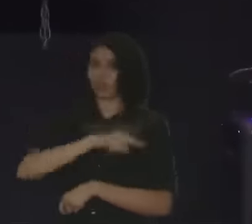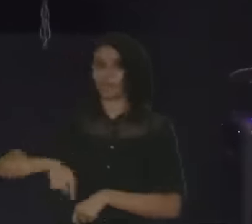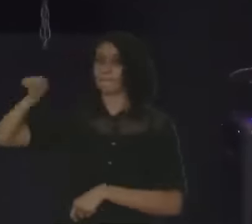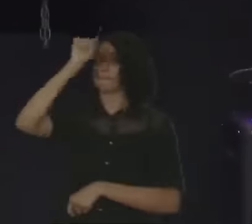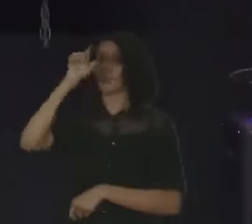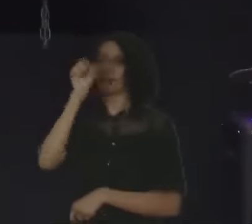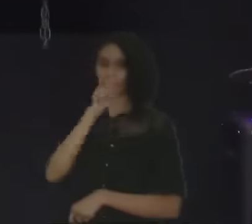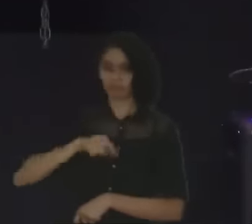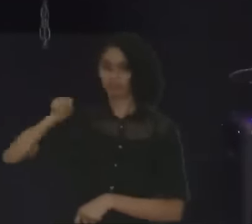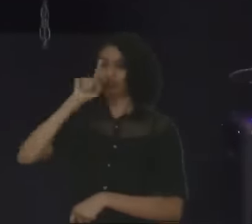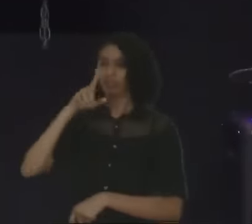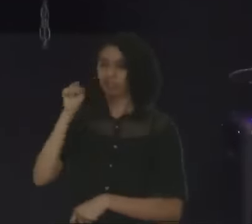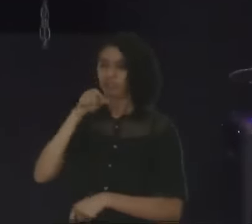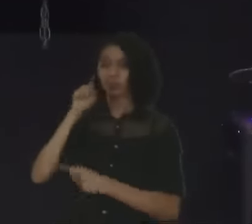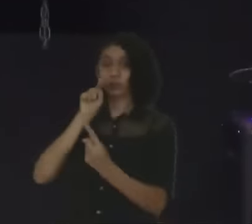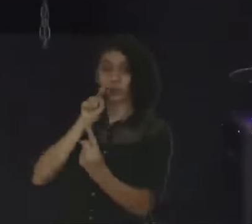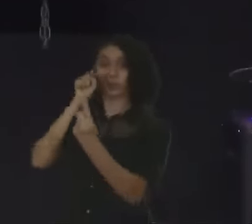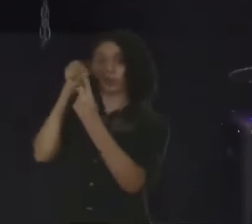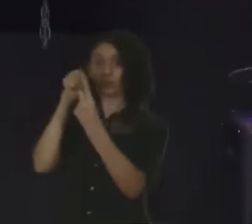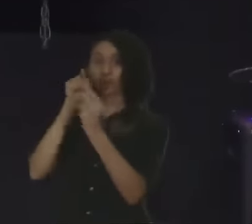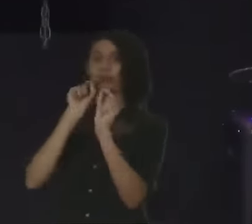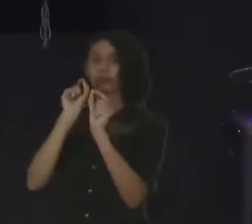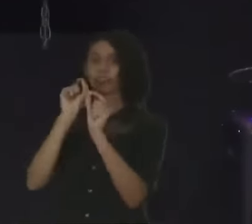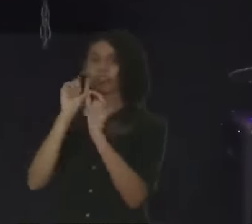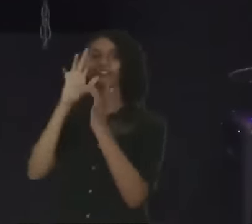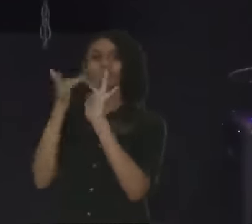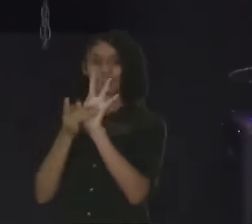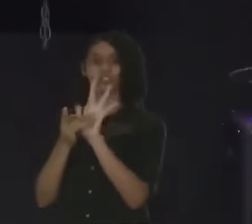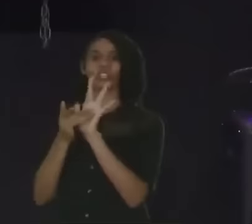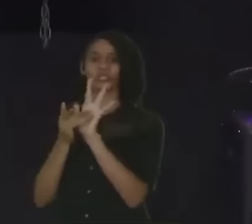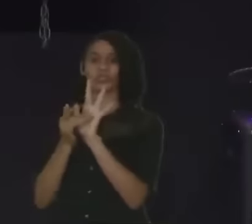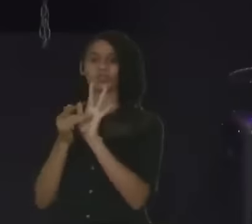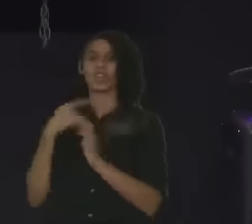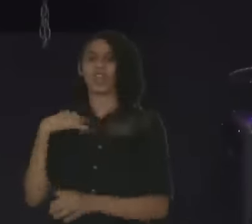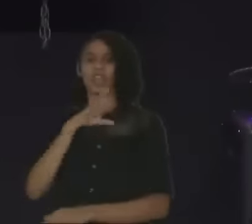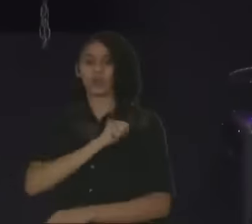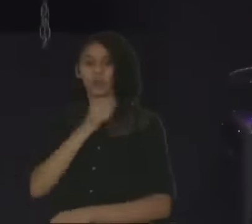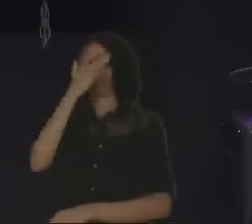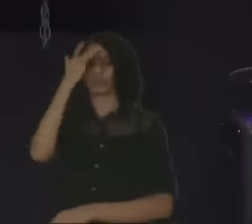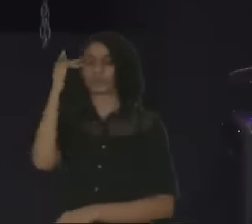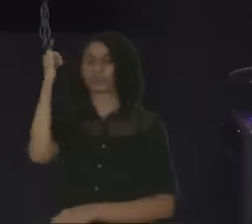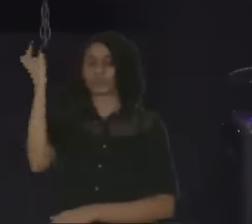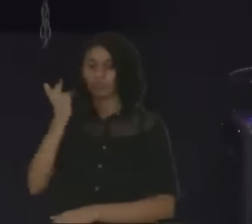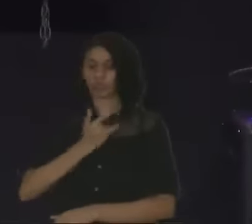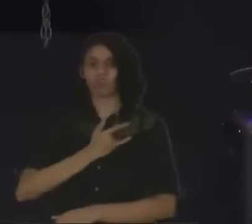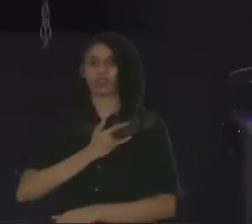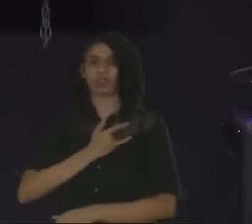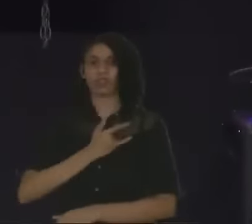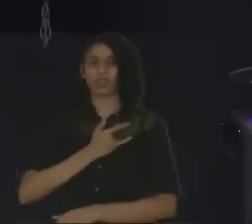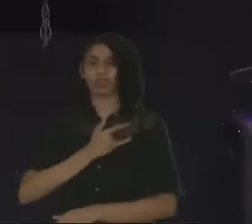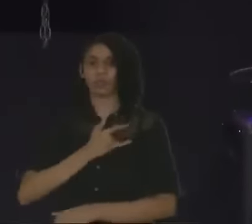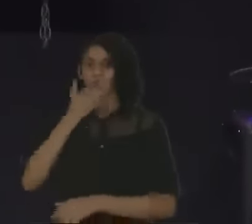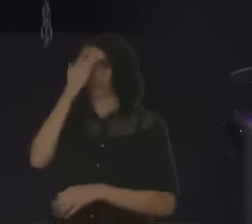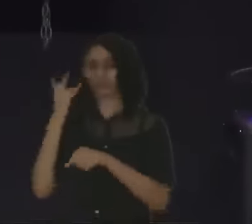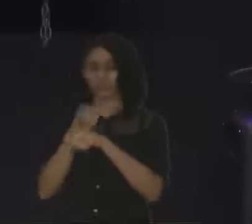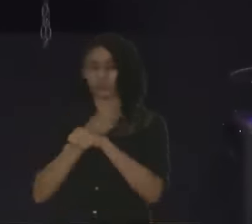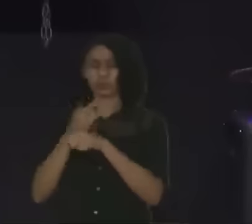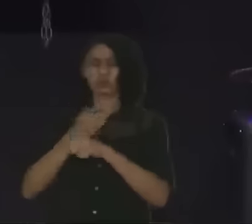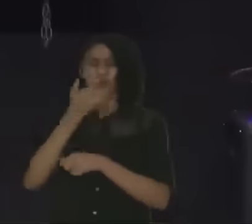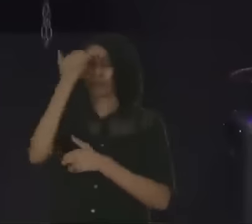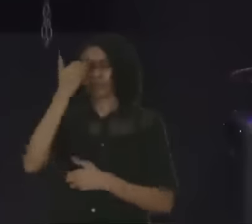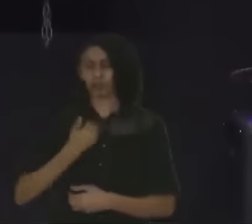achado e não sou eu que estou te dizendo isso a Bíblia diz Eu amo os que me ama e os que me buscam me encontram quanto mais você